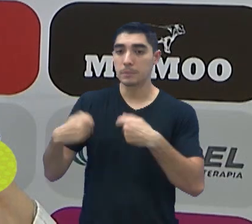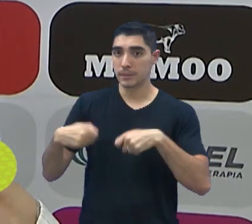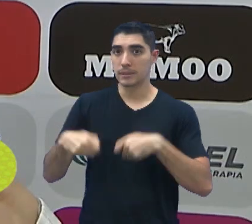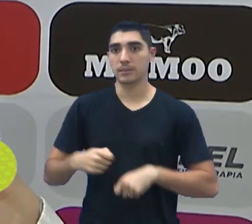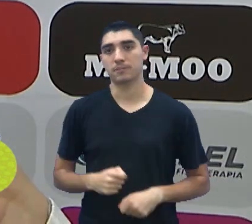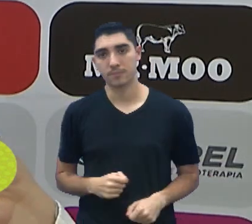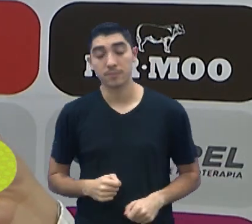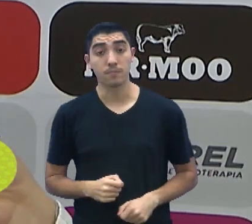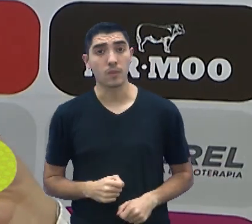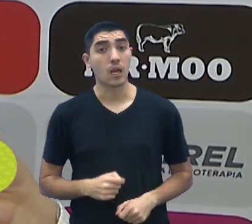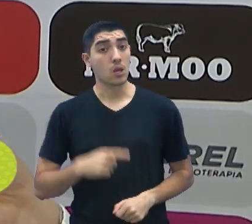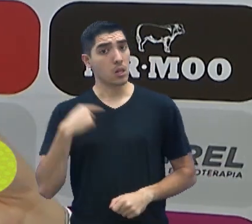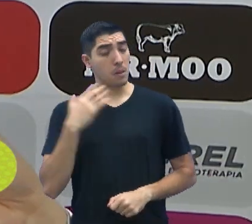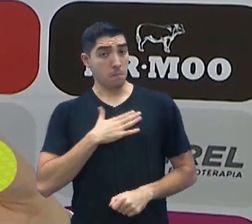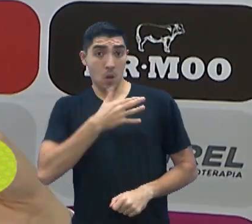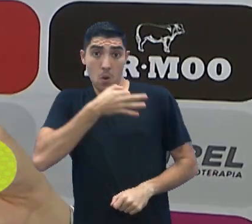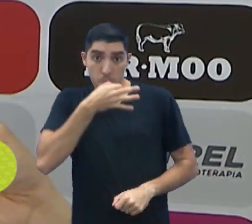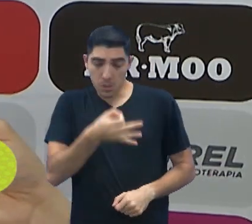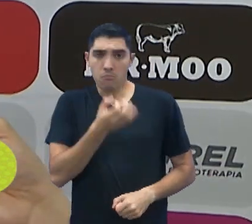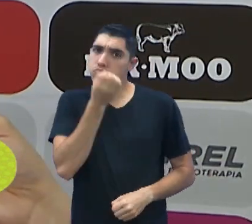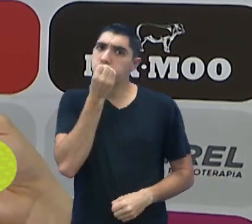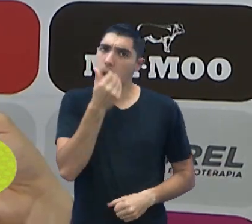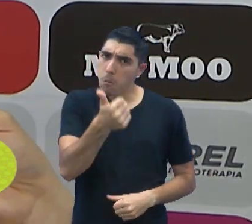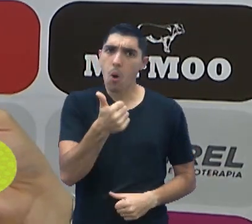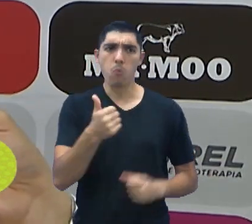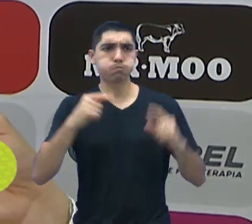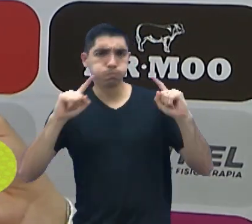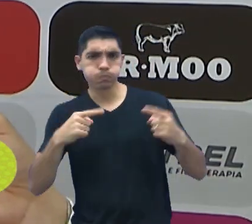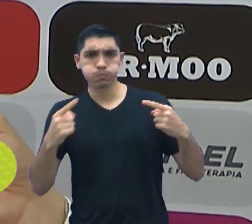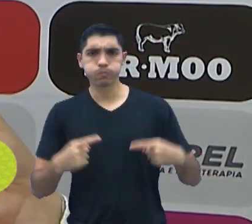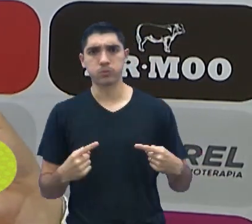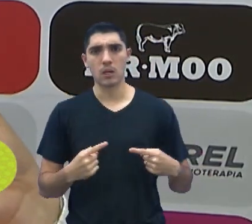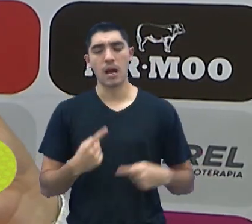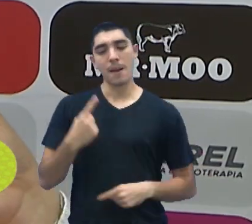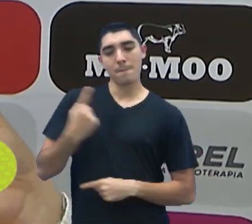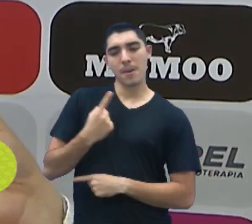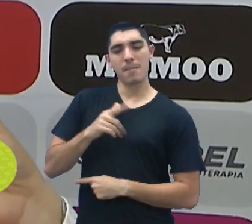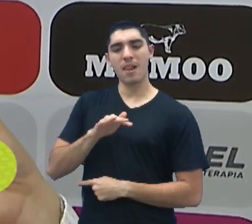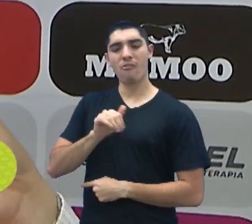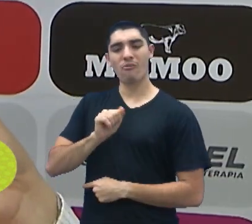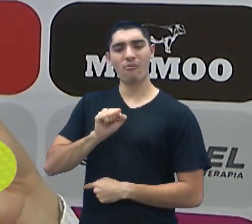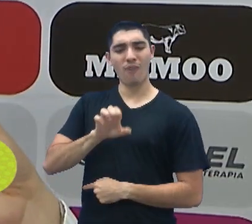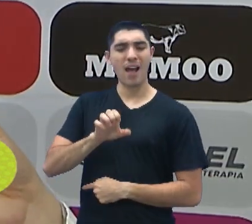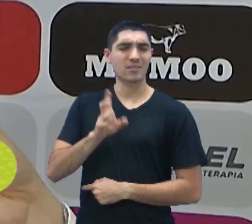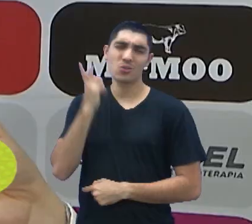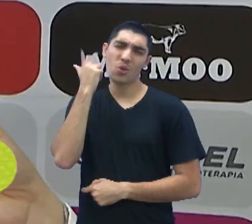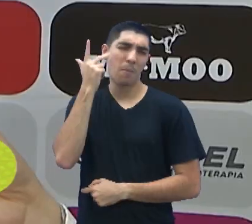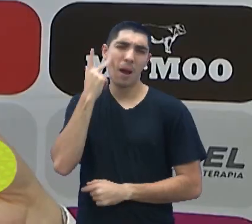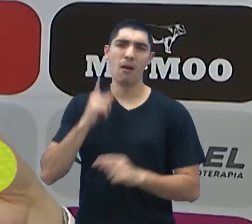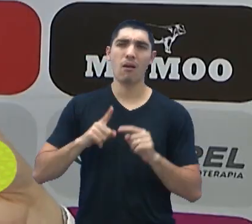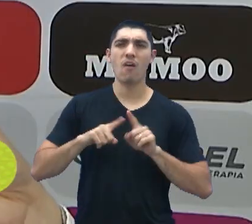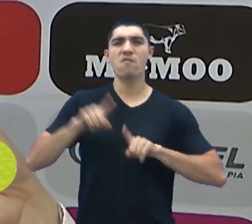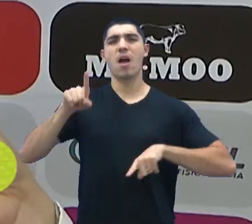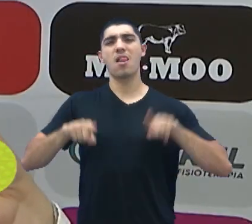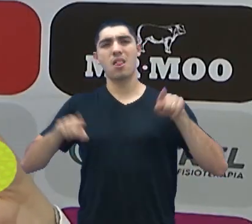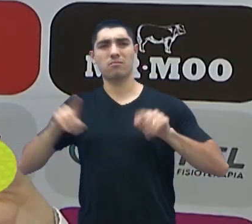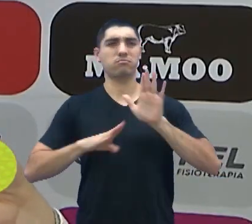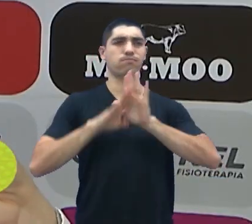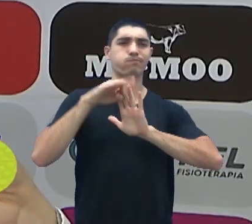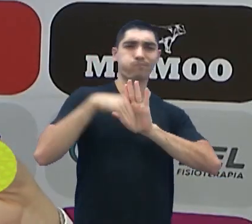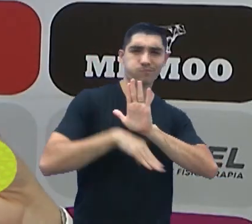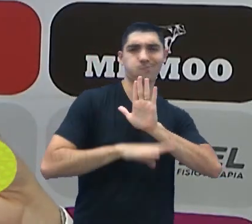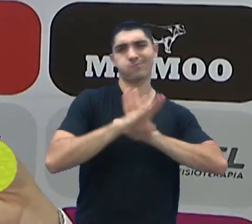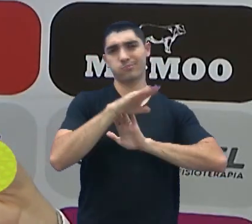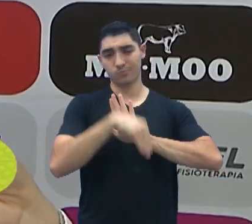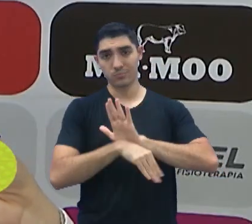um realinhamento bom, né? Muito bom, né? A primeira fase ainda foi muitos altos e baixos, muitos jogos irregulares, eu acho que não, mas fizemos a segunda fase, só que